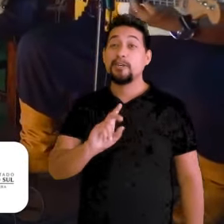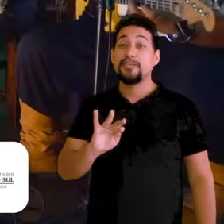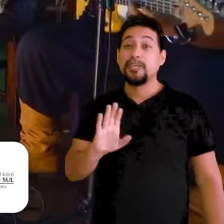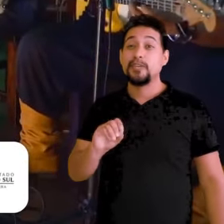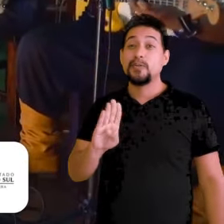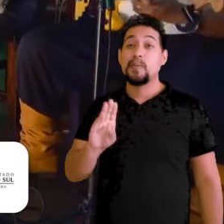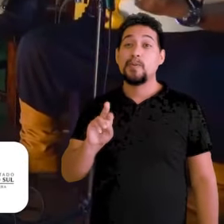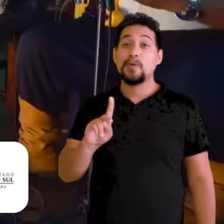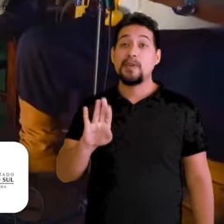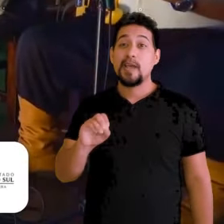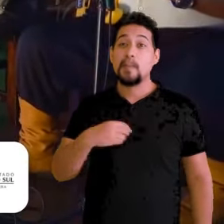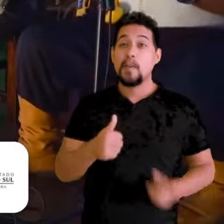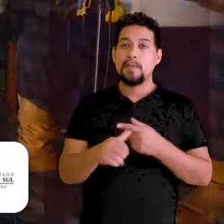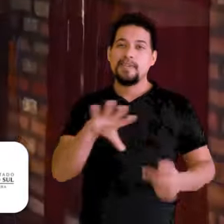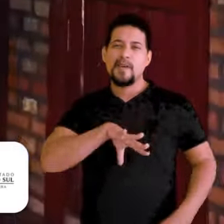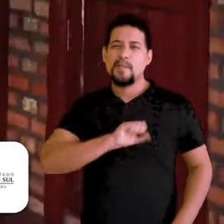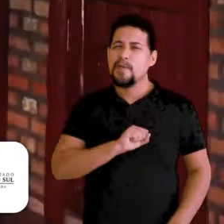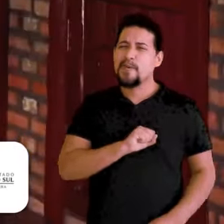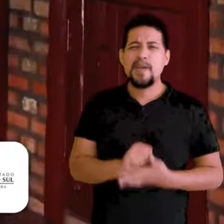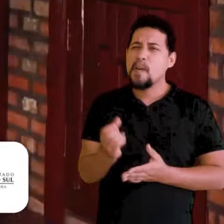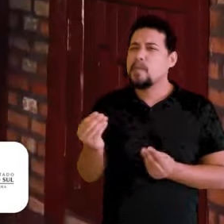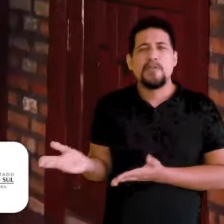Assim como Chiquito e Bordoneio, meu primeiro amor é